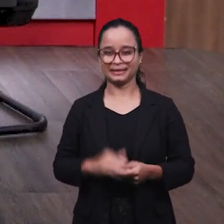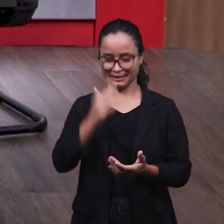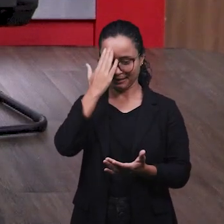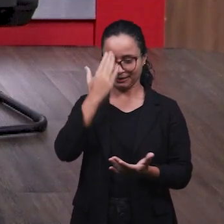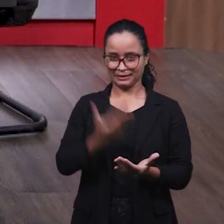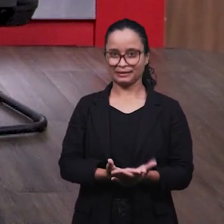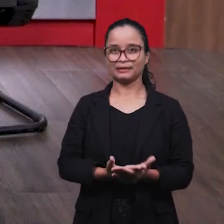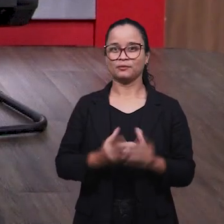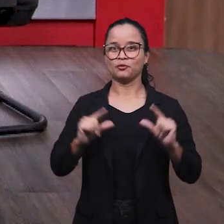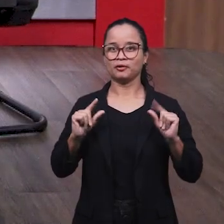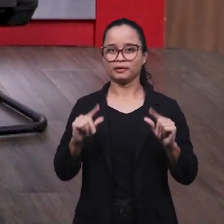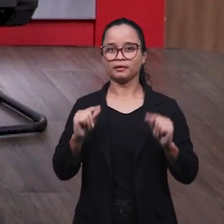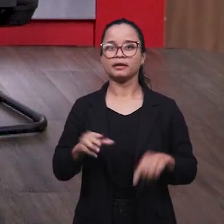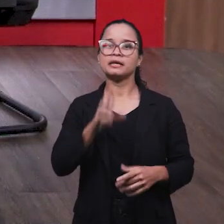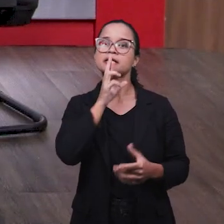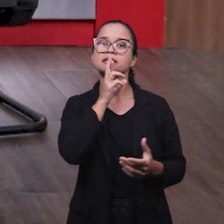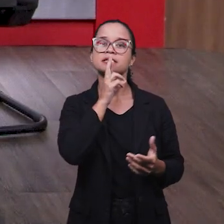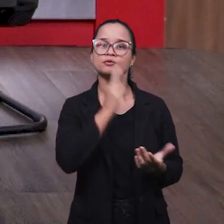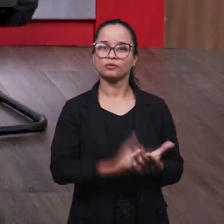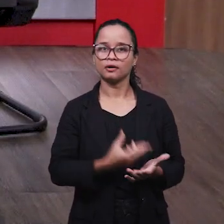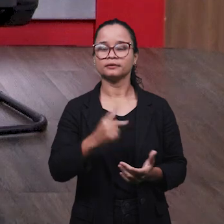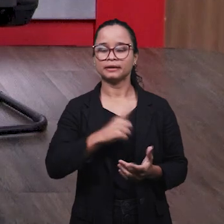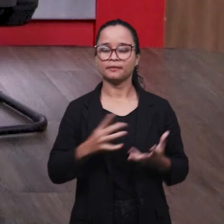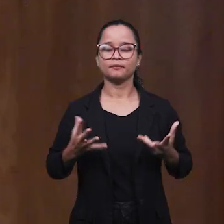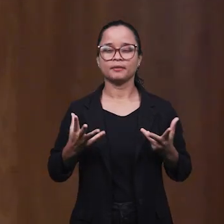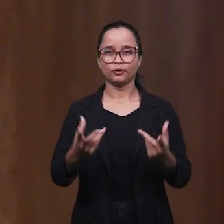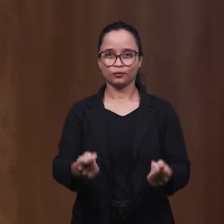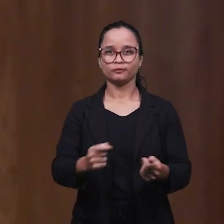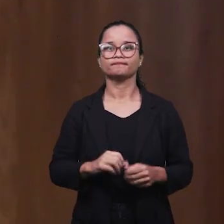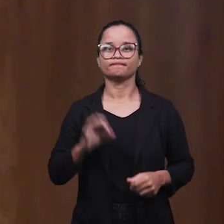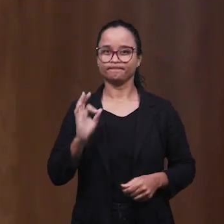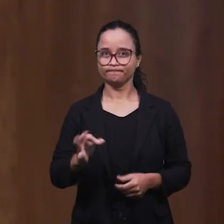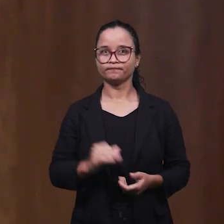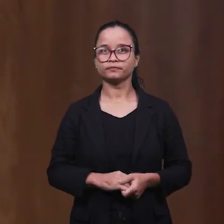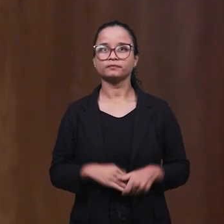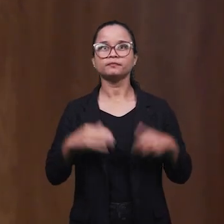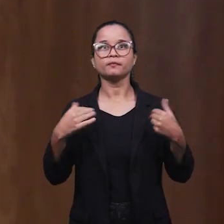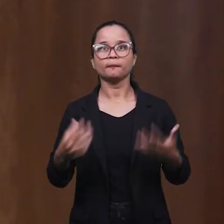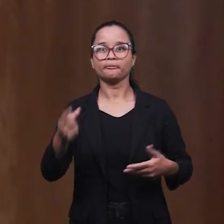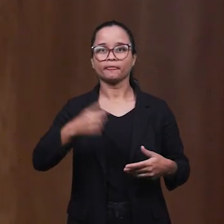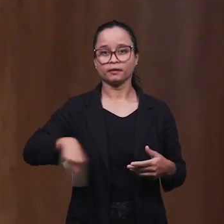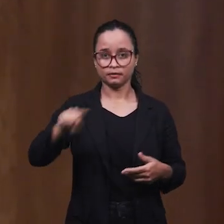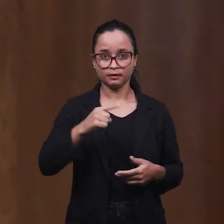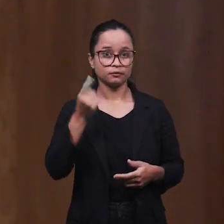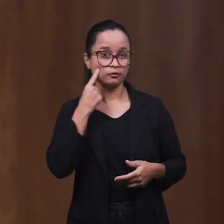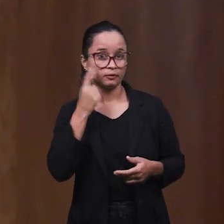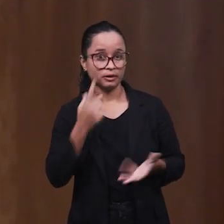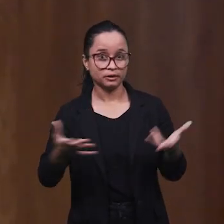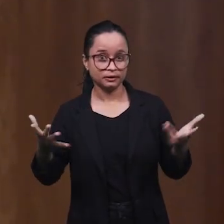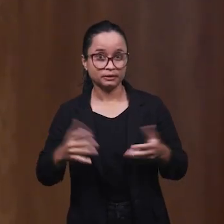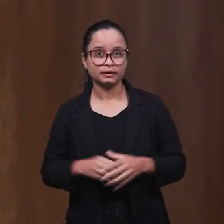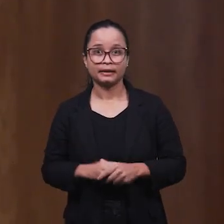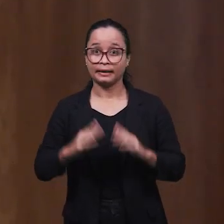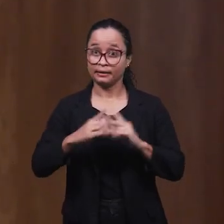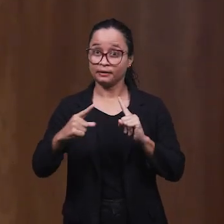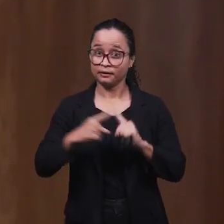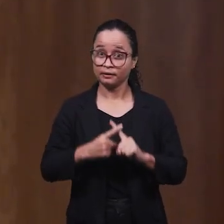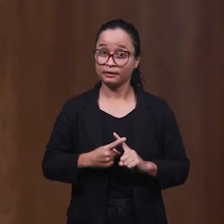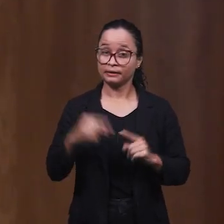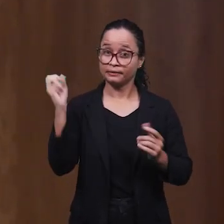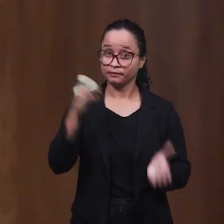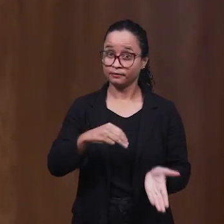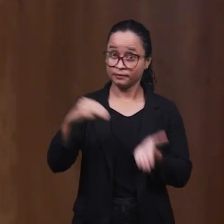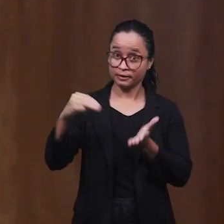acreditamos que vai trazer resultados assim extraordinários, né? Sim. Nós temos visto que a Igreja Cristã Maranata, né, como